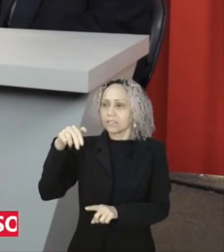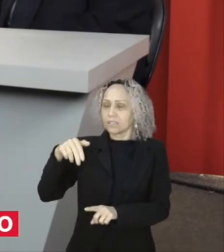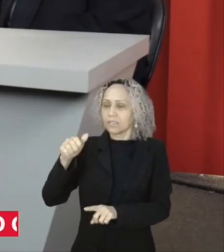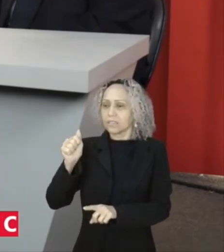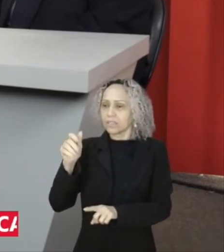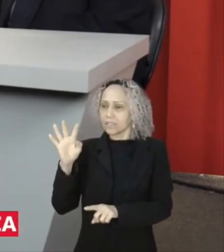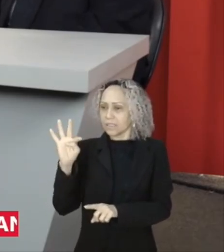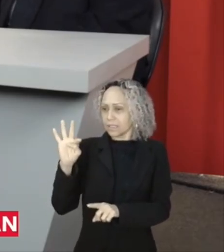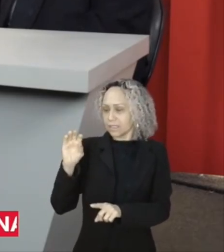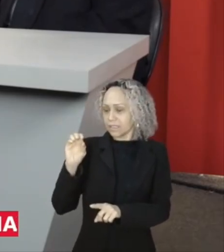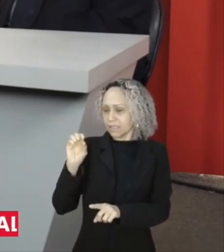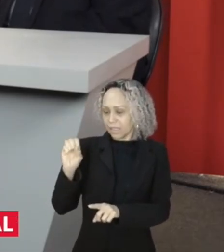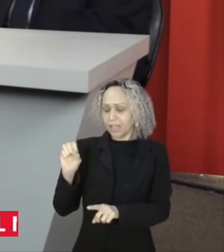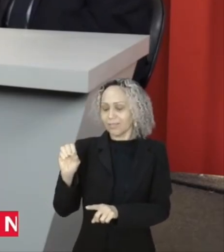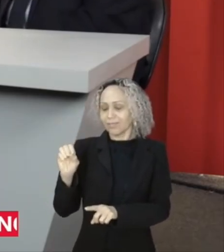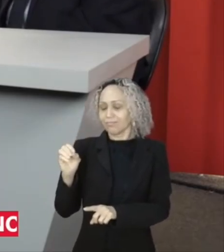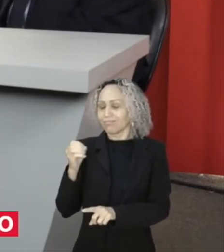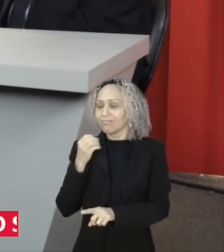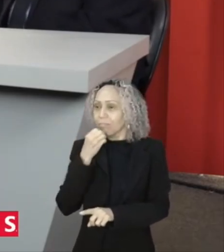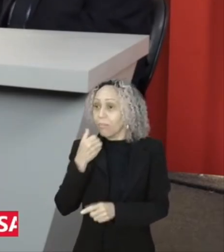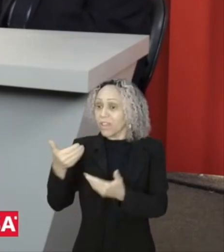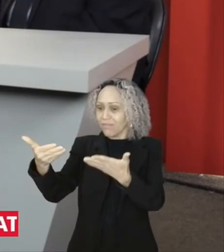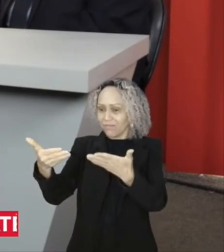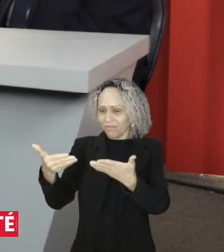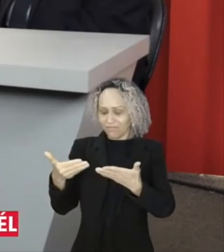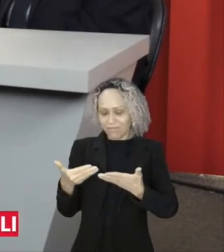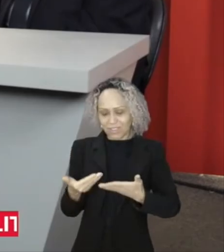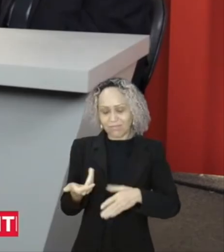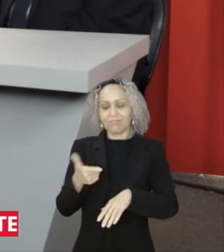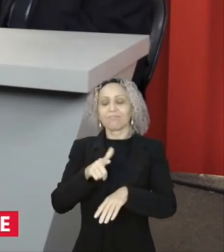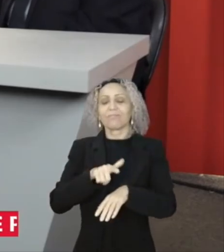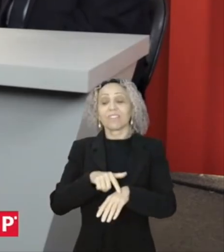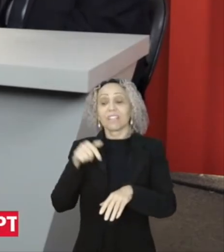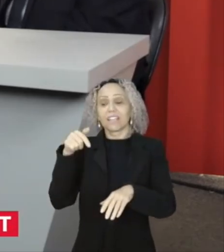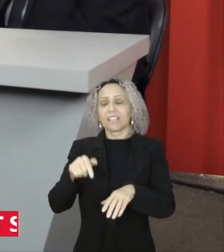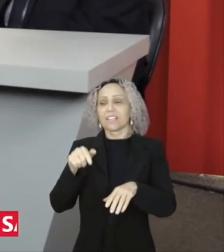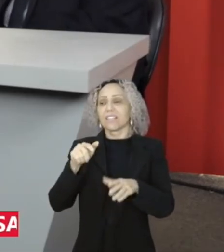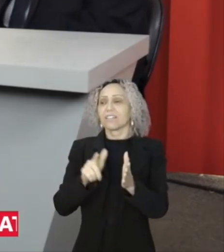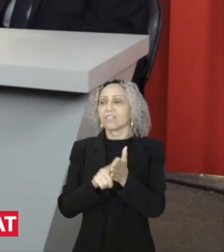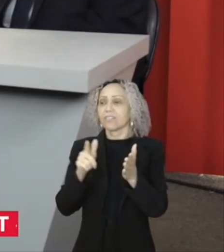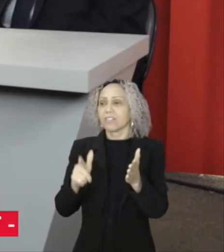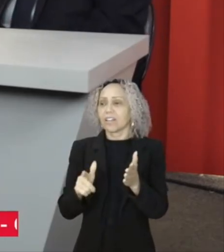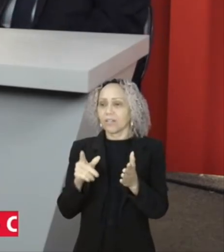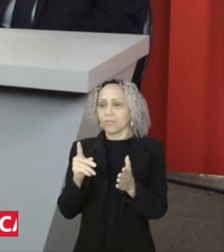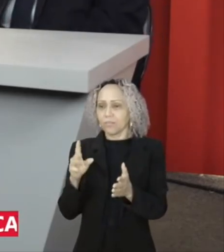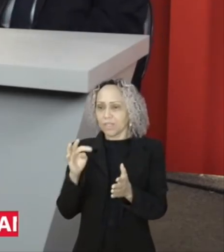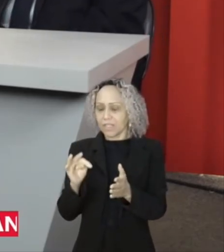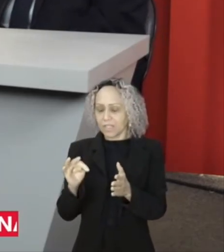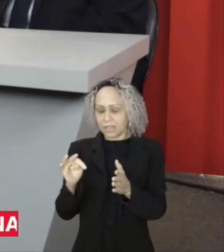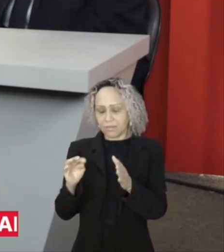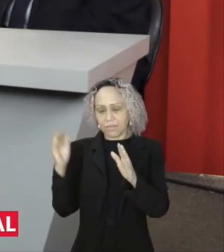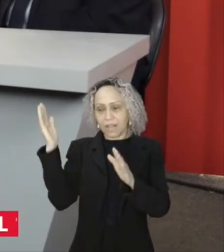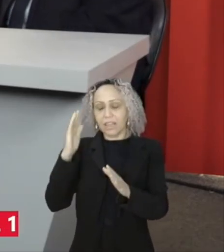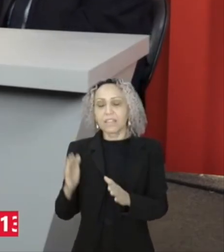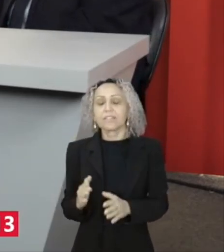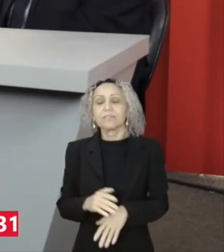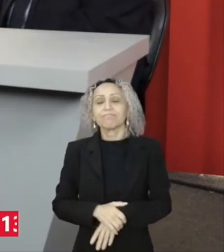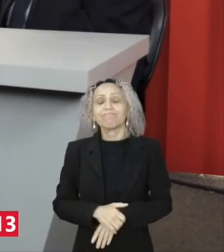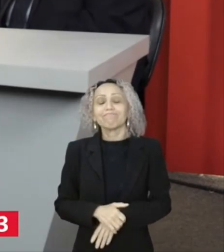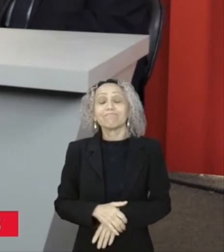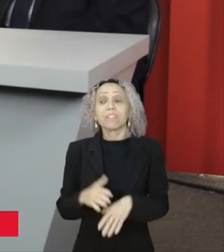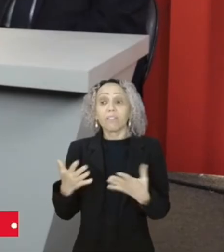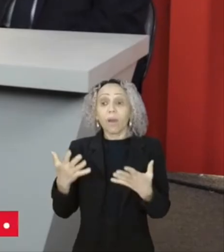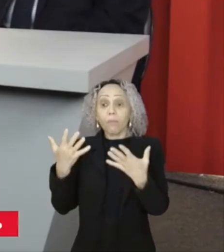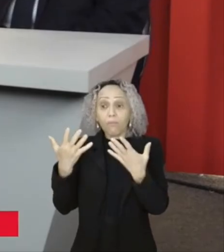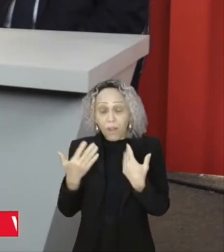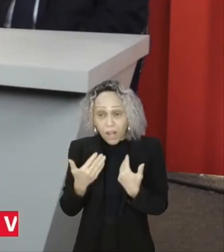PT Brasil. Obrigado, Amanda. Estamos às suas ordens aí, vamos conversar com a nossa militância. Vamos falar de participação social e esse momento tão